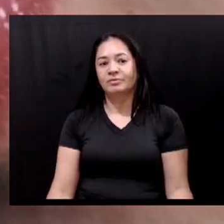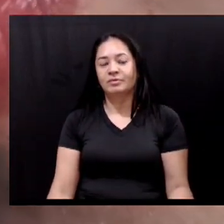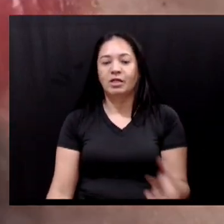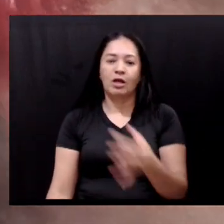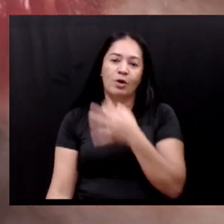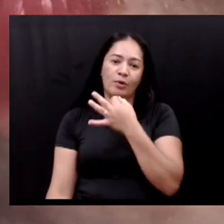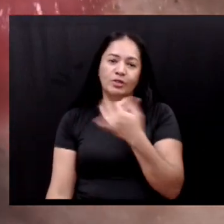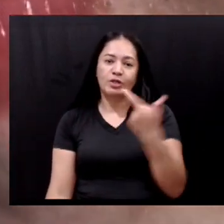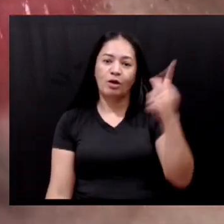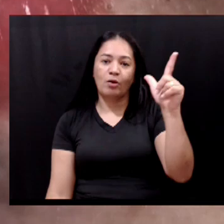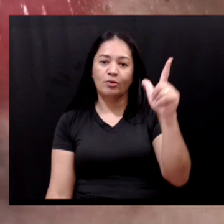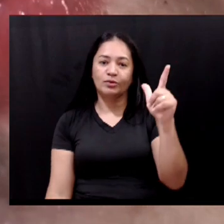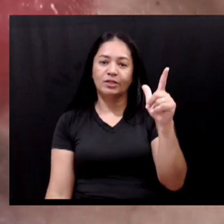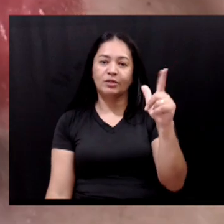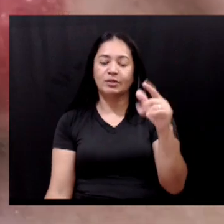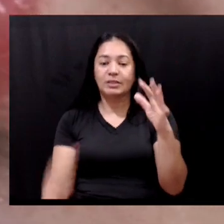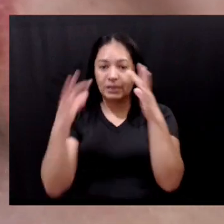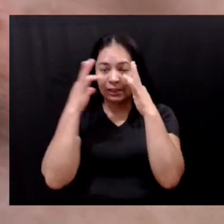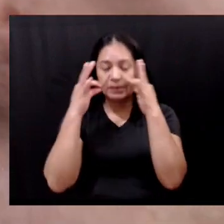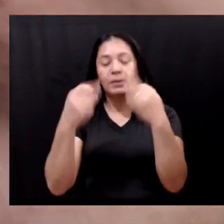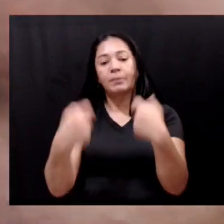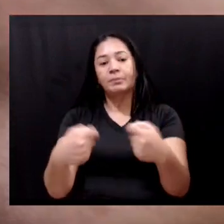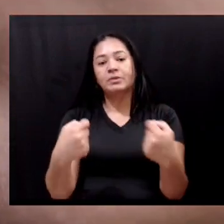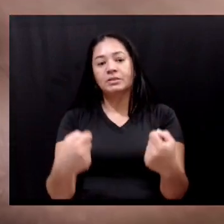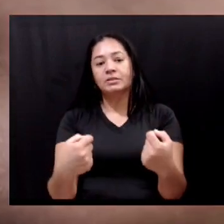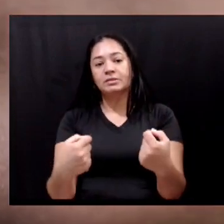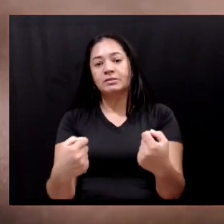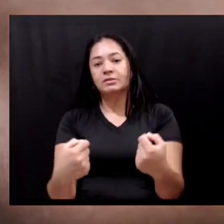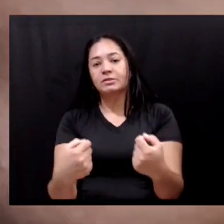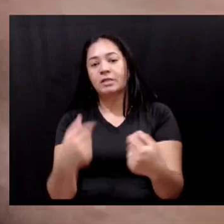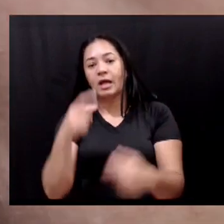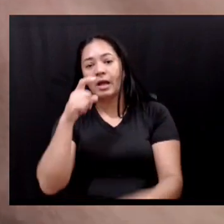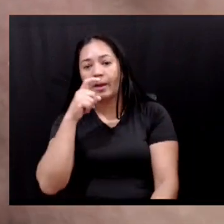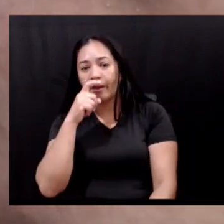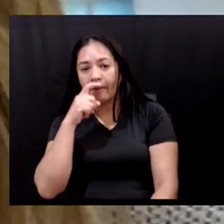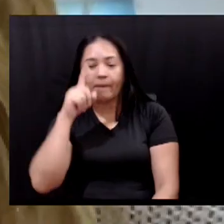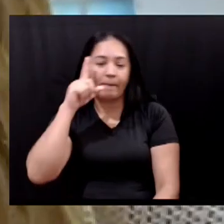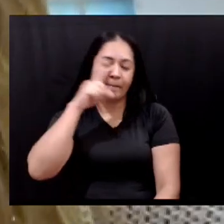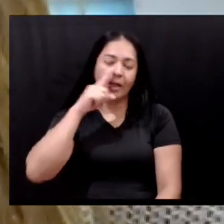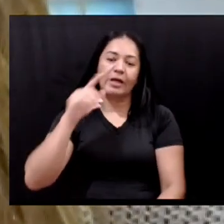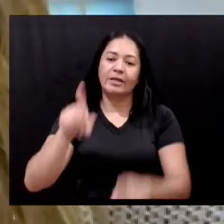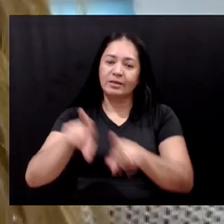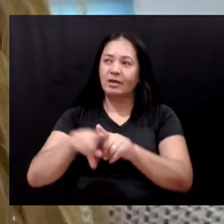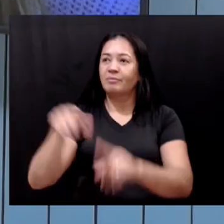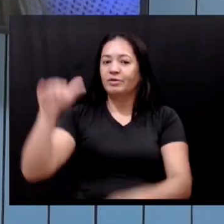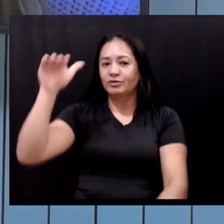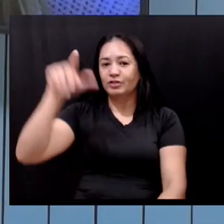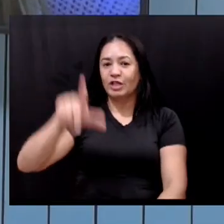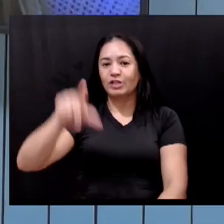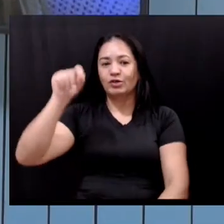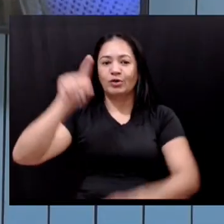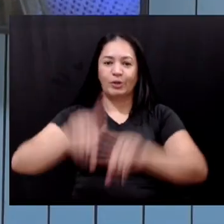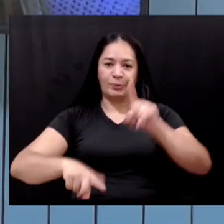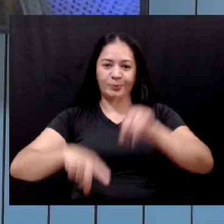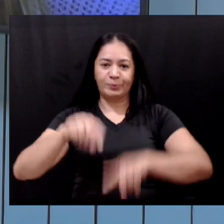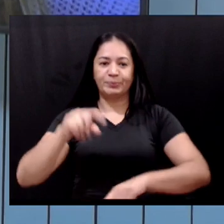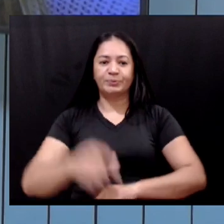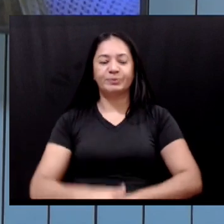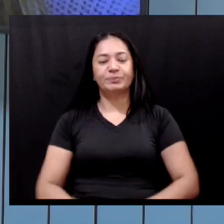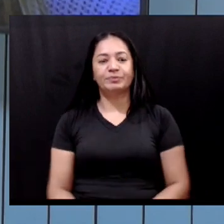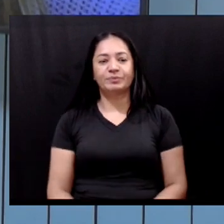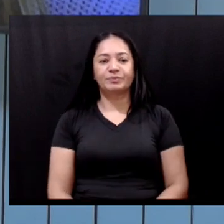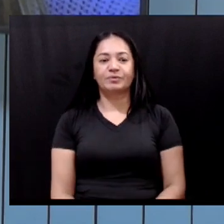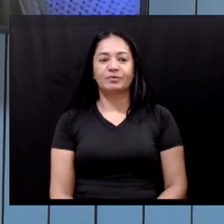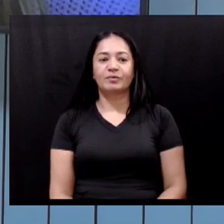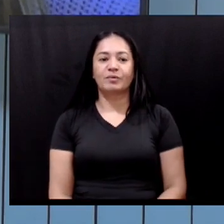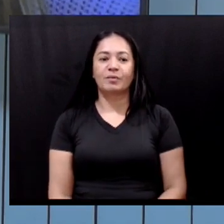atenção dos pais e dos adultos, né, na escolha do produto. Até gostaria de falar um pouquinho desse